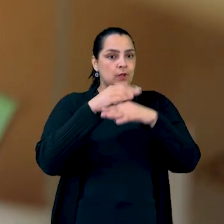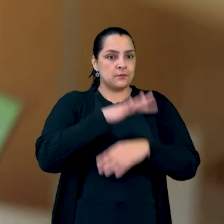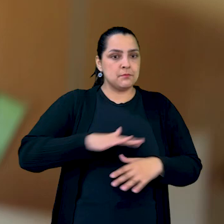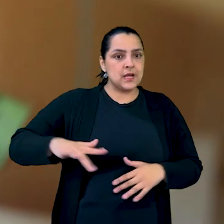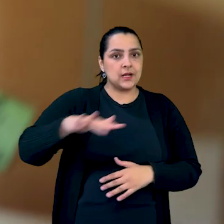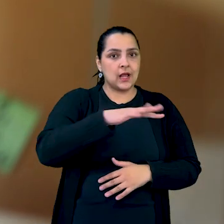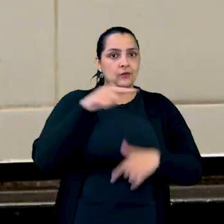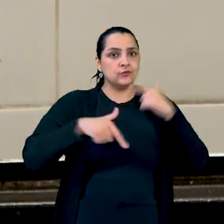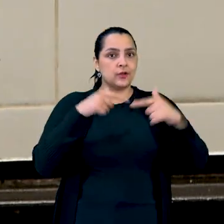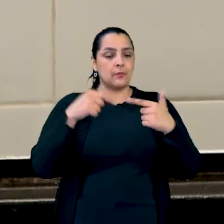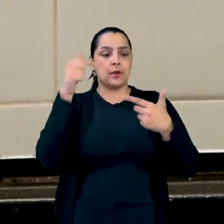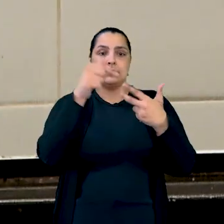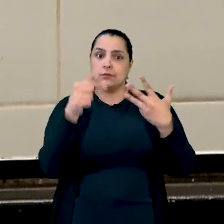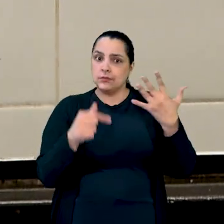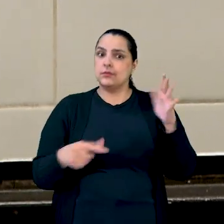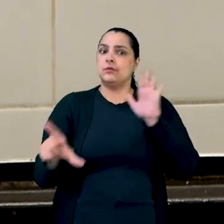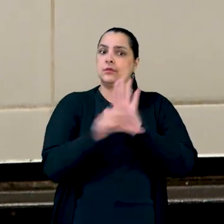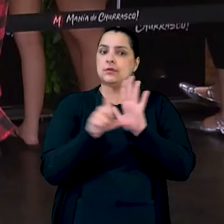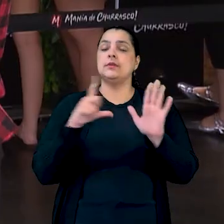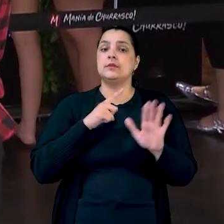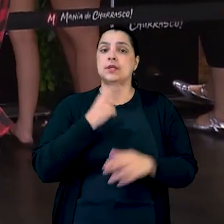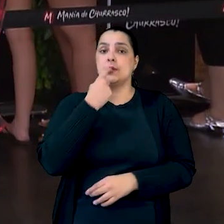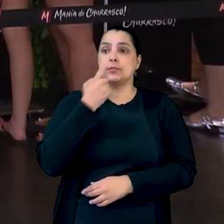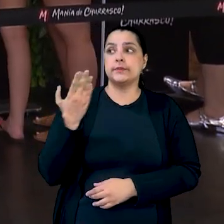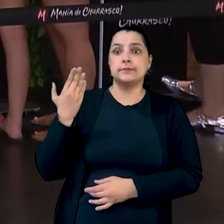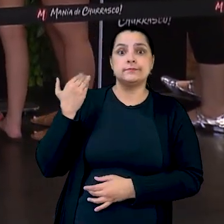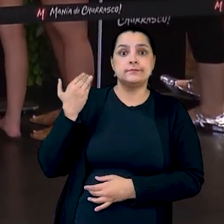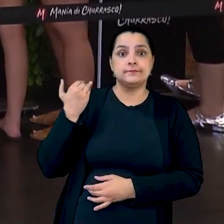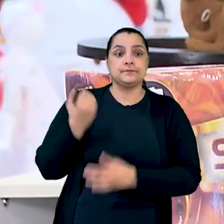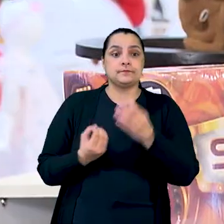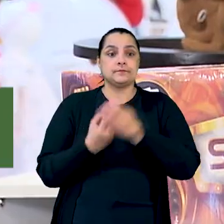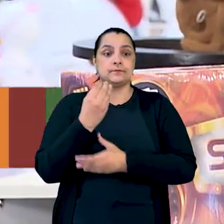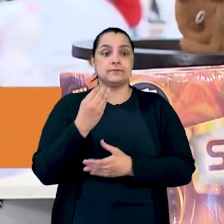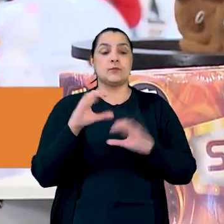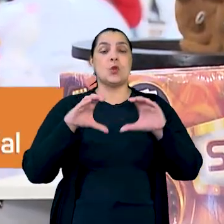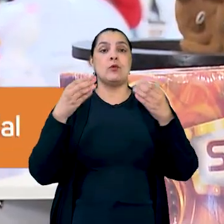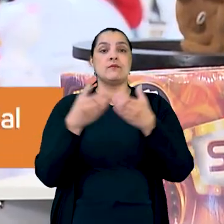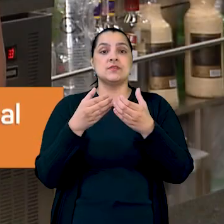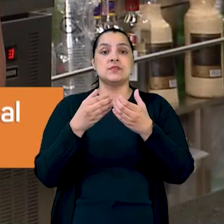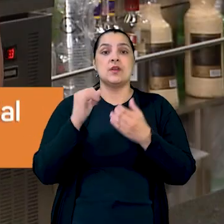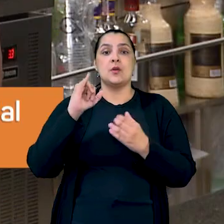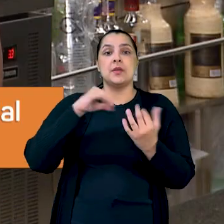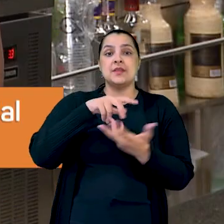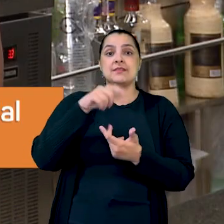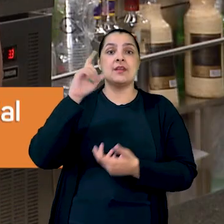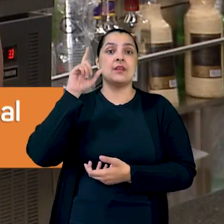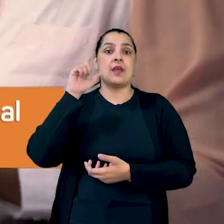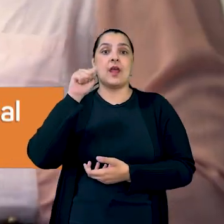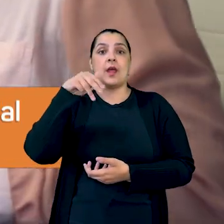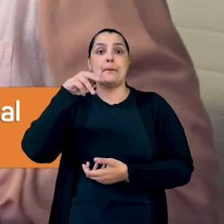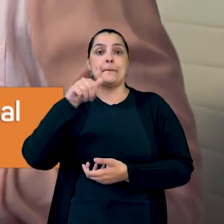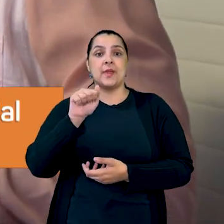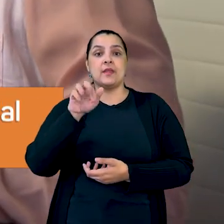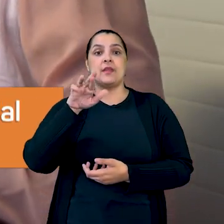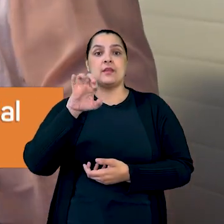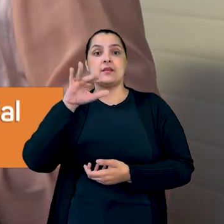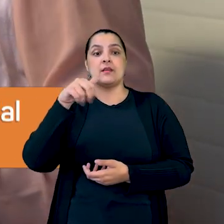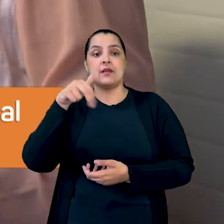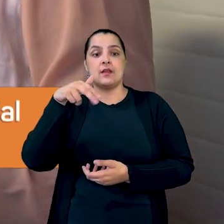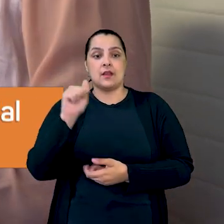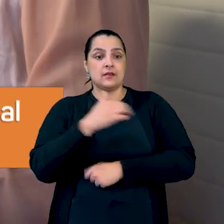mercado de trabalho, são outros exemplos. Mais recentemente, a Convenção Interamericana contra o Racismo,